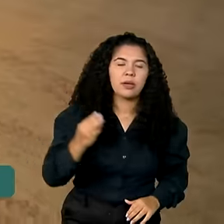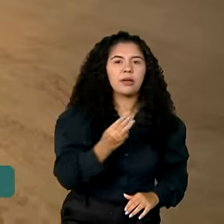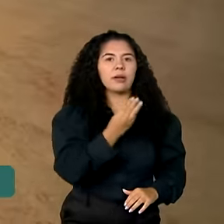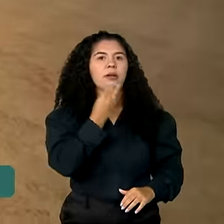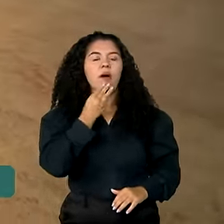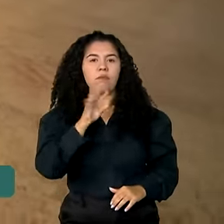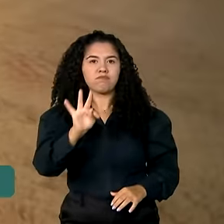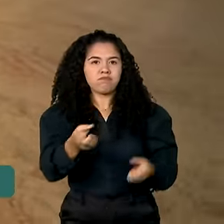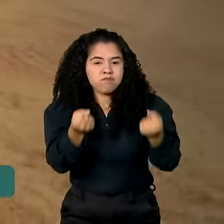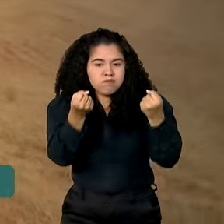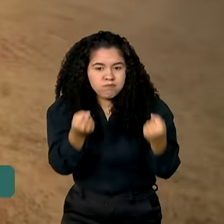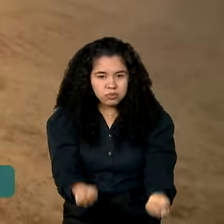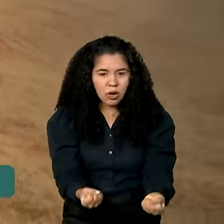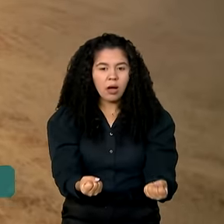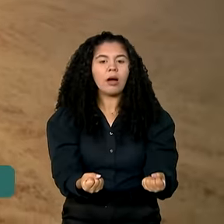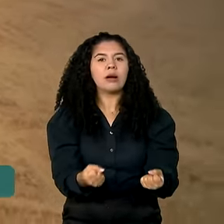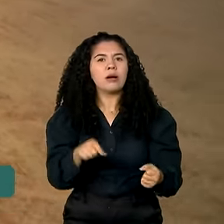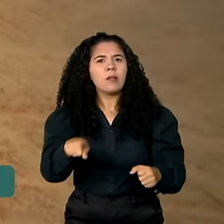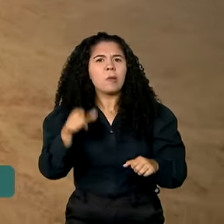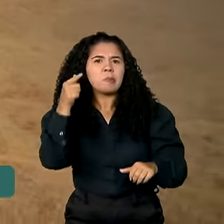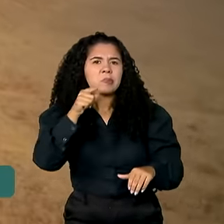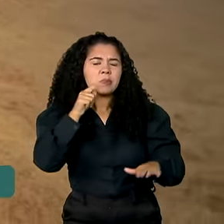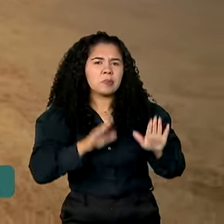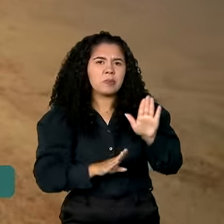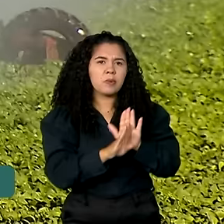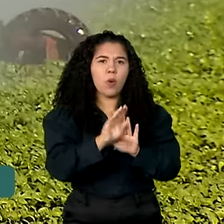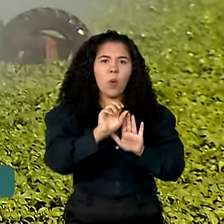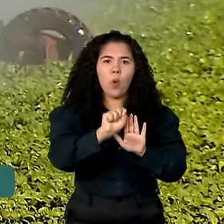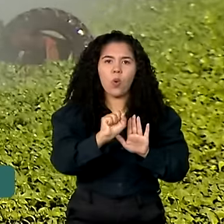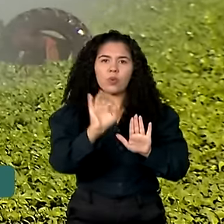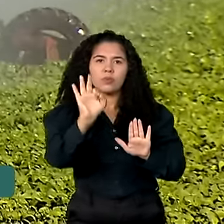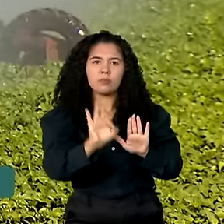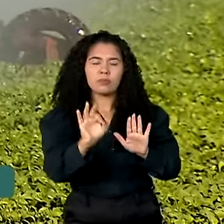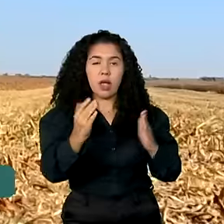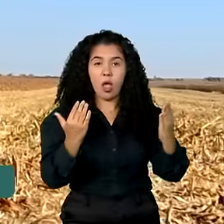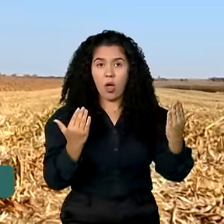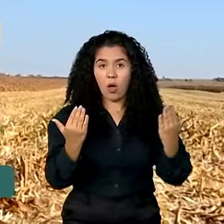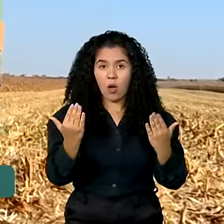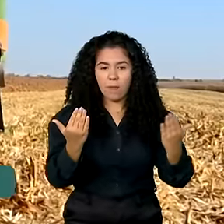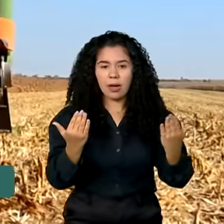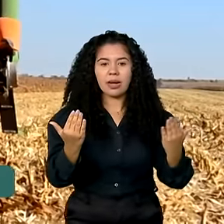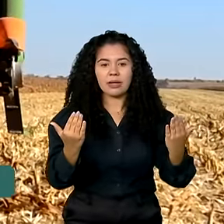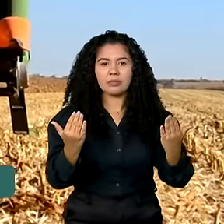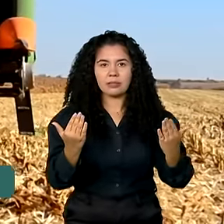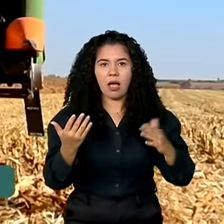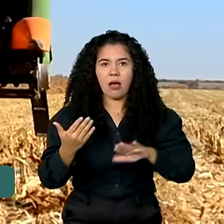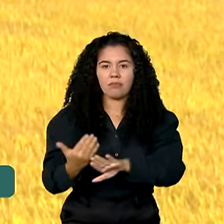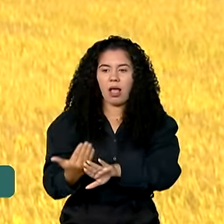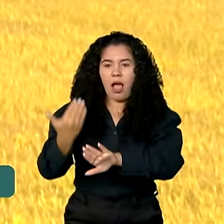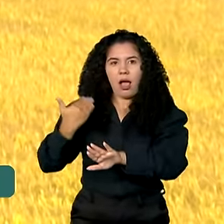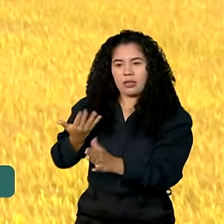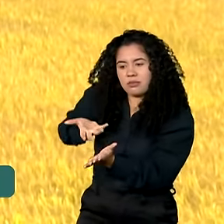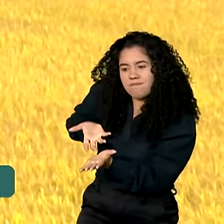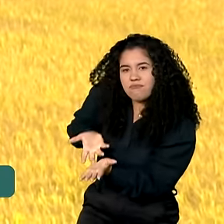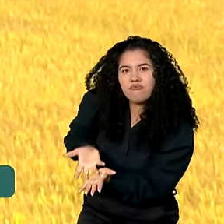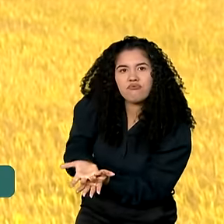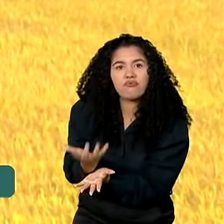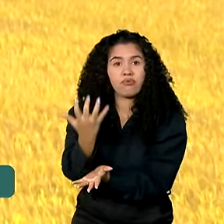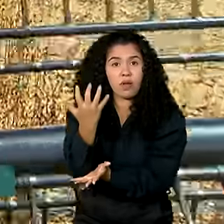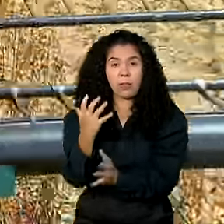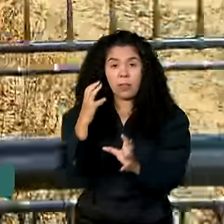O volume representa um crescimento de 8% em relação à safra anterior. São